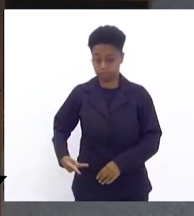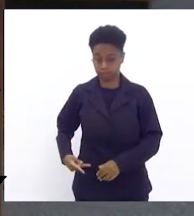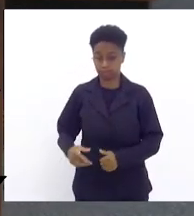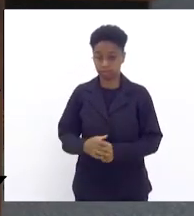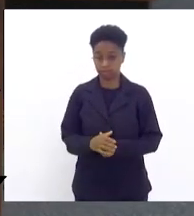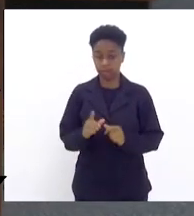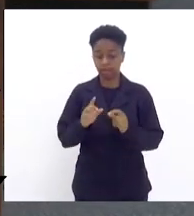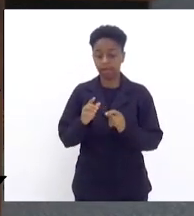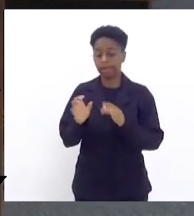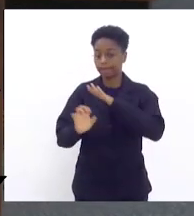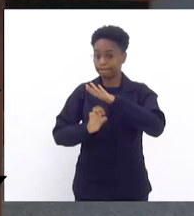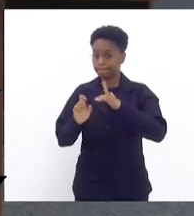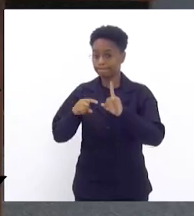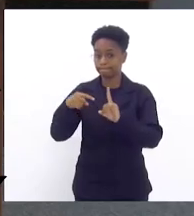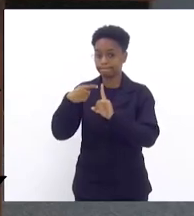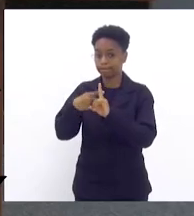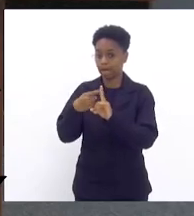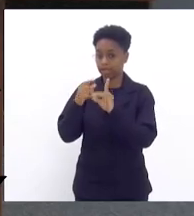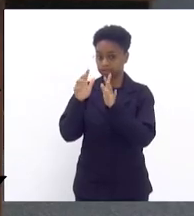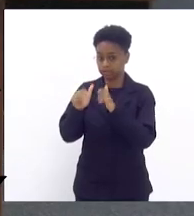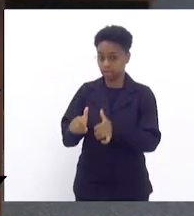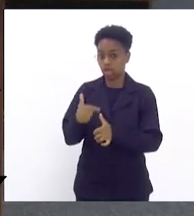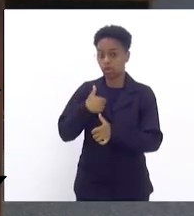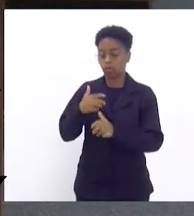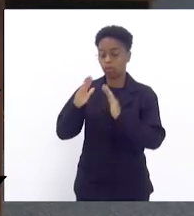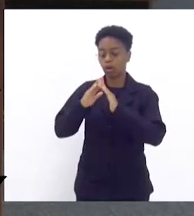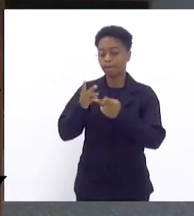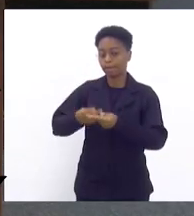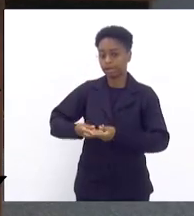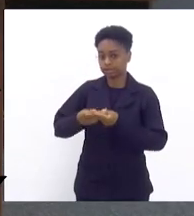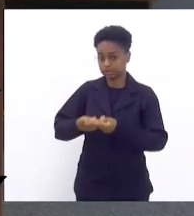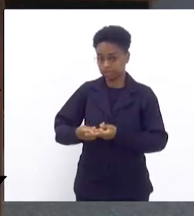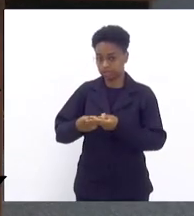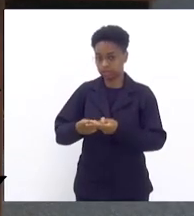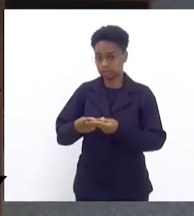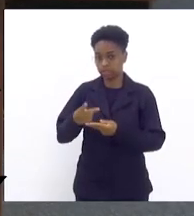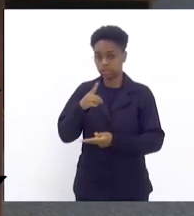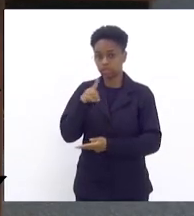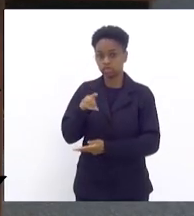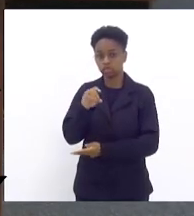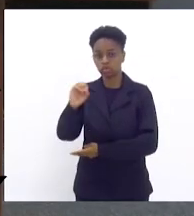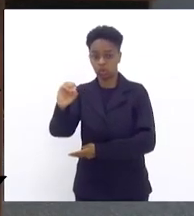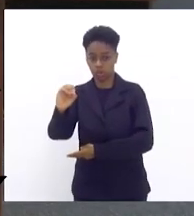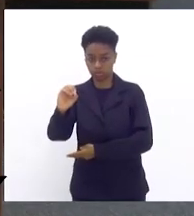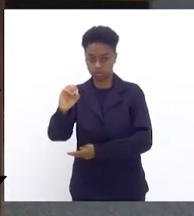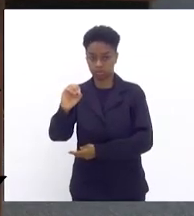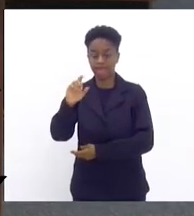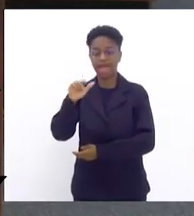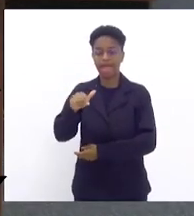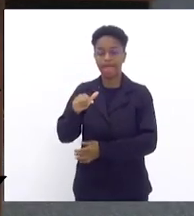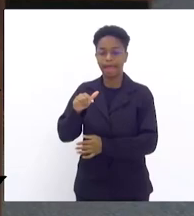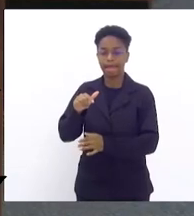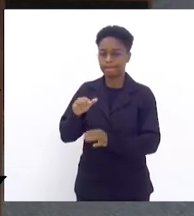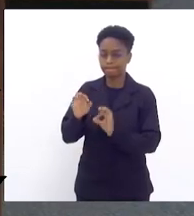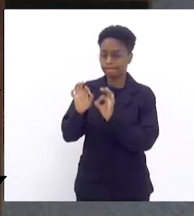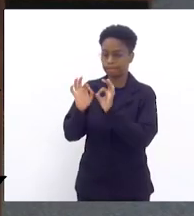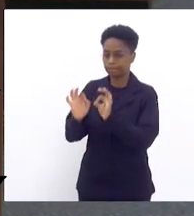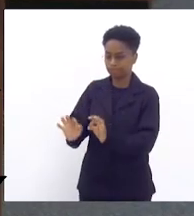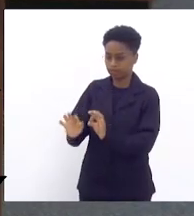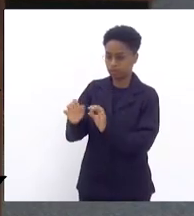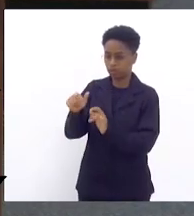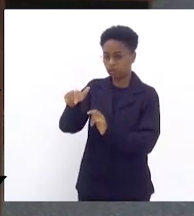Mais Saneamento. Sou da Zona Oeste, sou de Paciência, da Zona Oeste, que a gente fala Zona Oeste raiz, que tem muitas pessoas